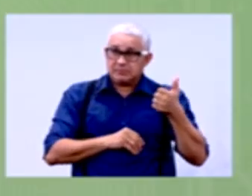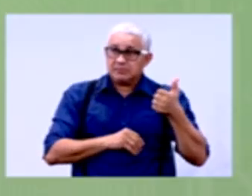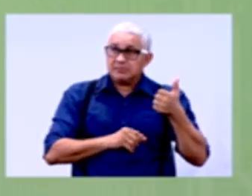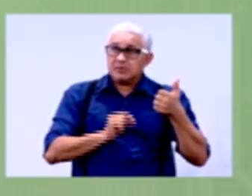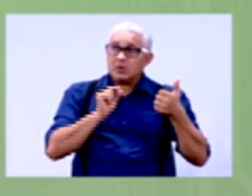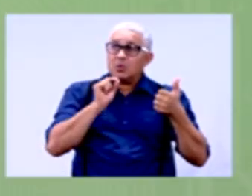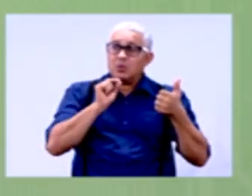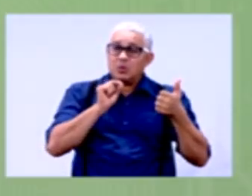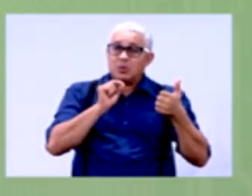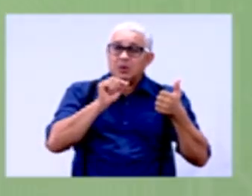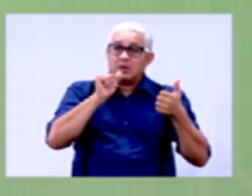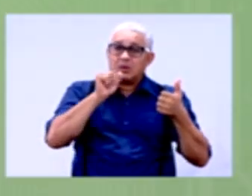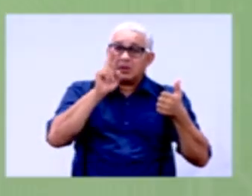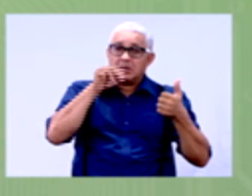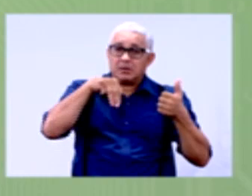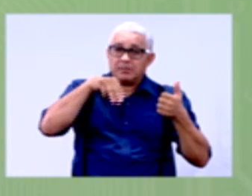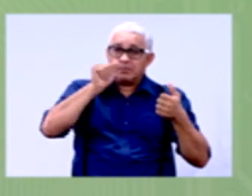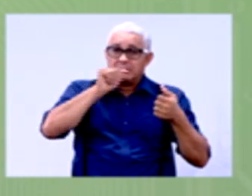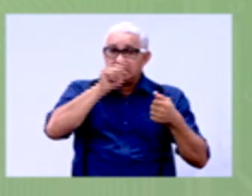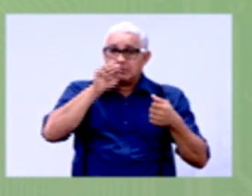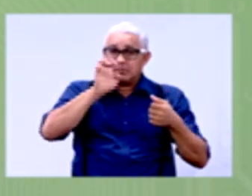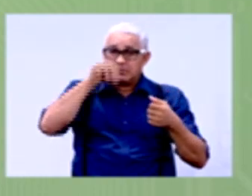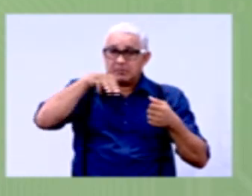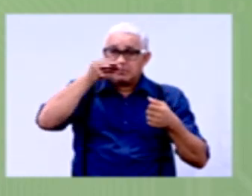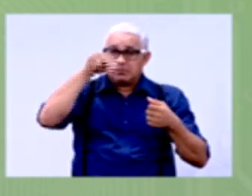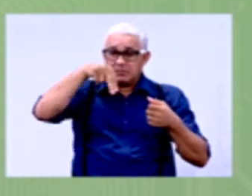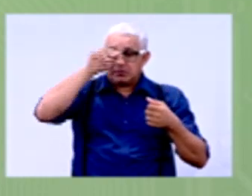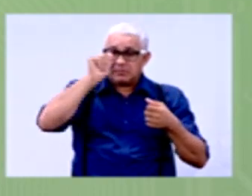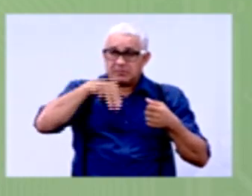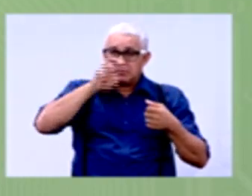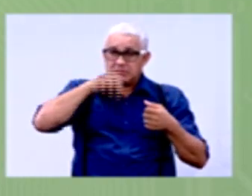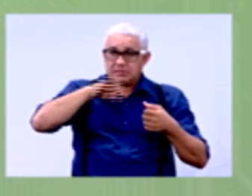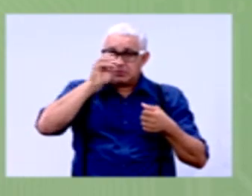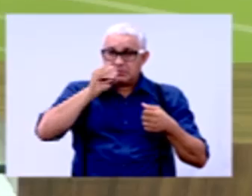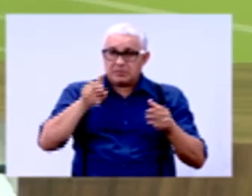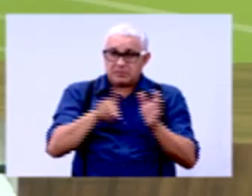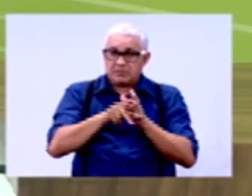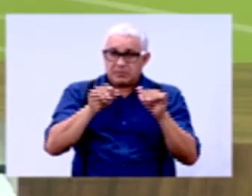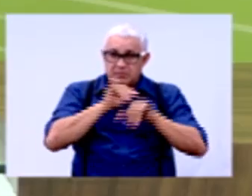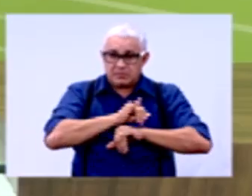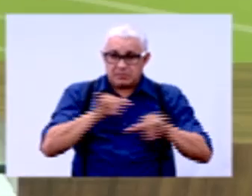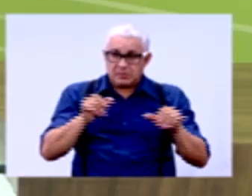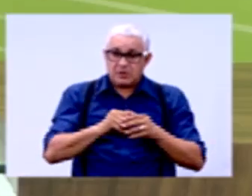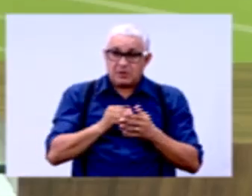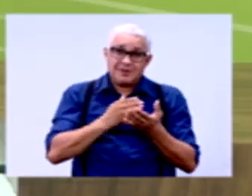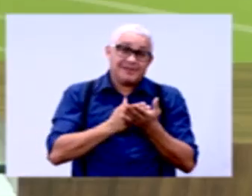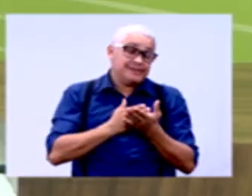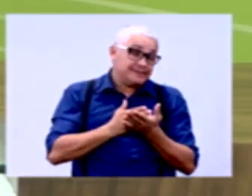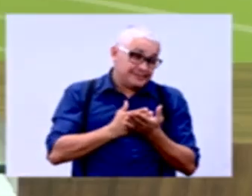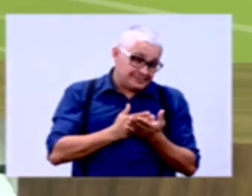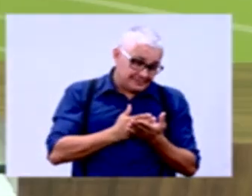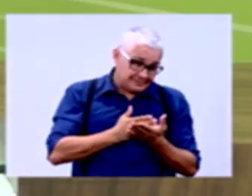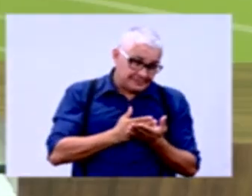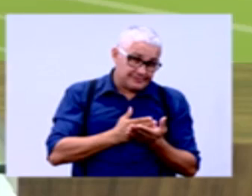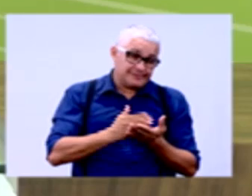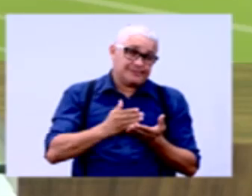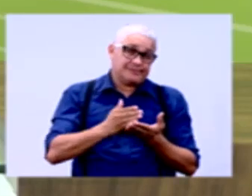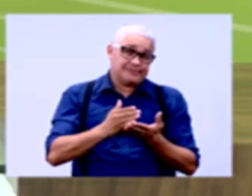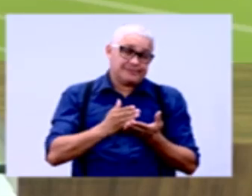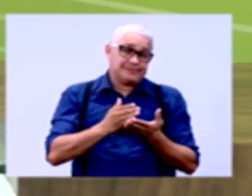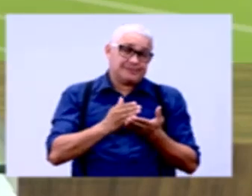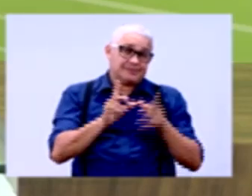é armazenamento de informações. Bom, pessoal, no início dos primeiros slides